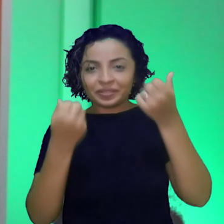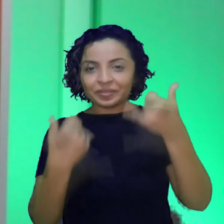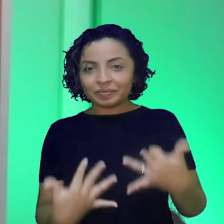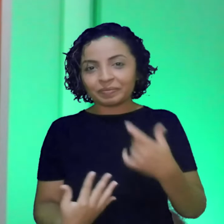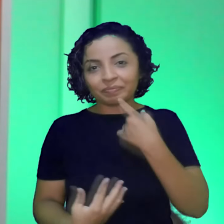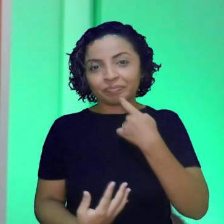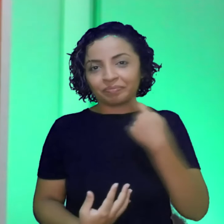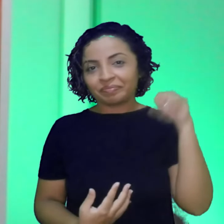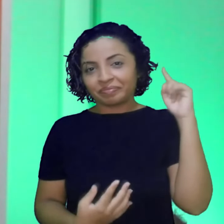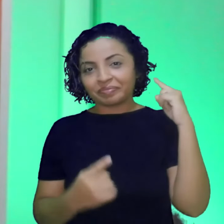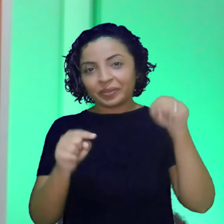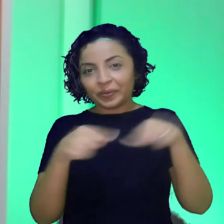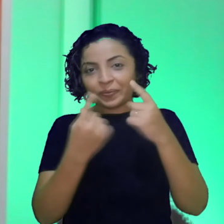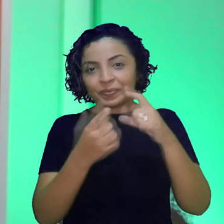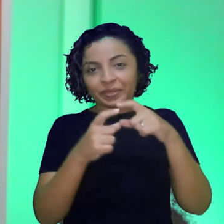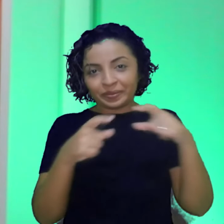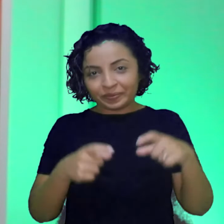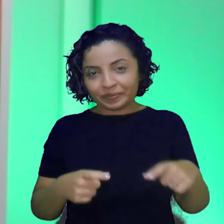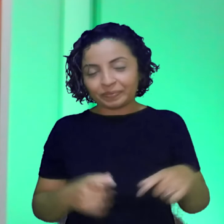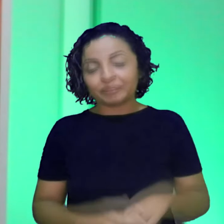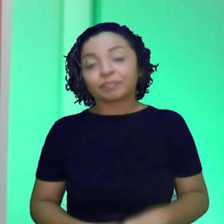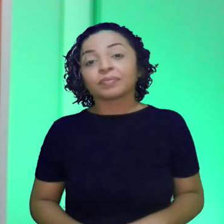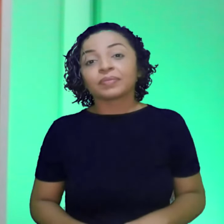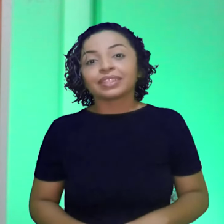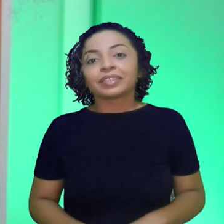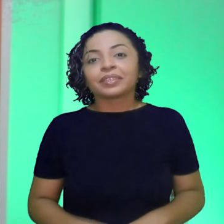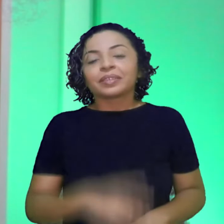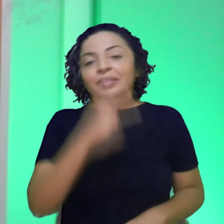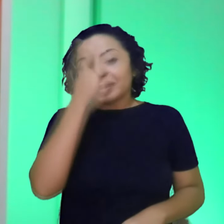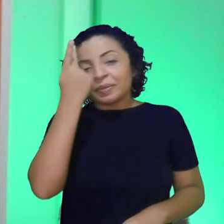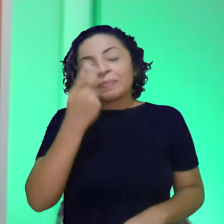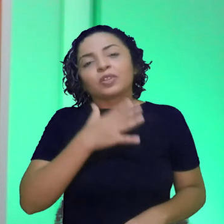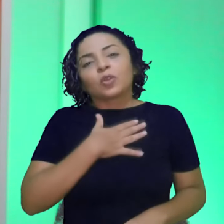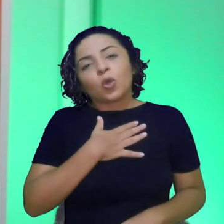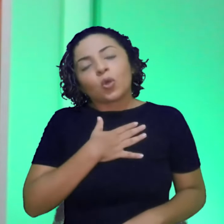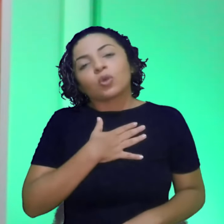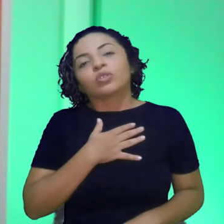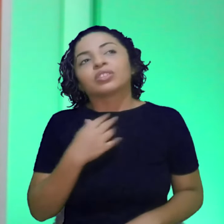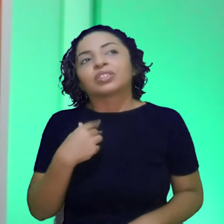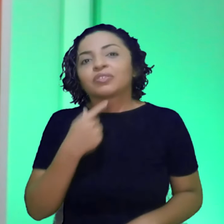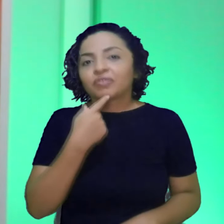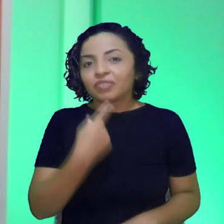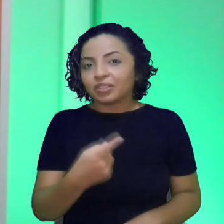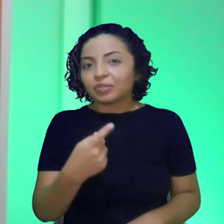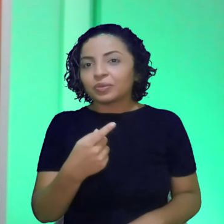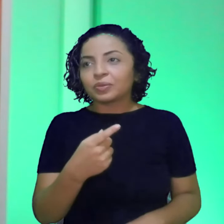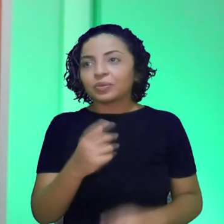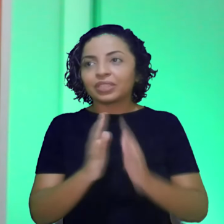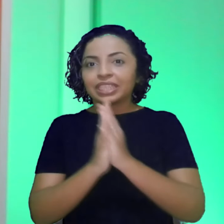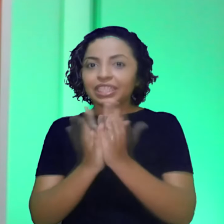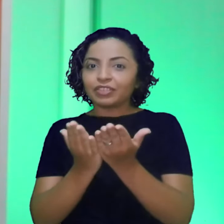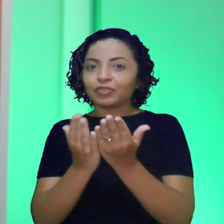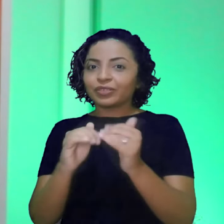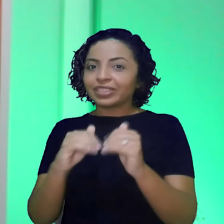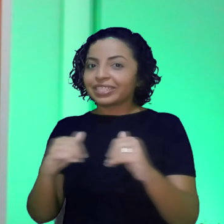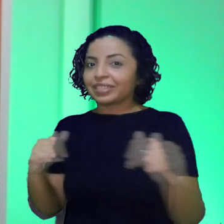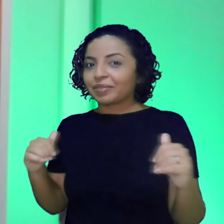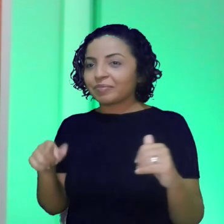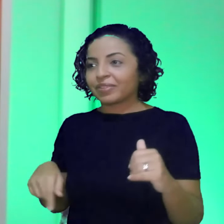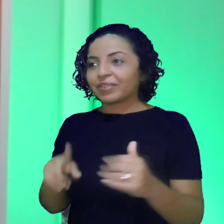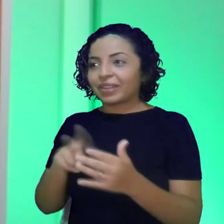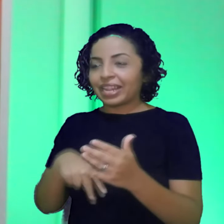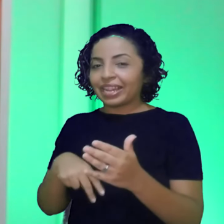há pouco. Vamos ver, tem muita gente que gosta da Sally Rooney. Eu fiquei de ler o Pessoas Normais há muito tempo, separei aqui, deixei no meu